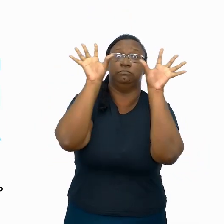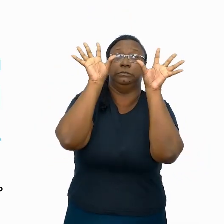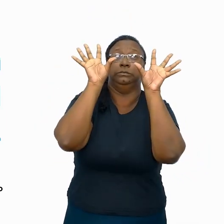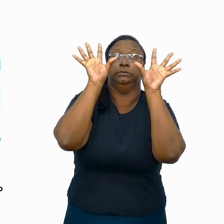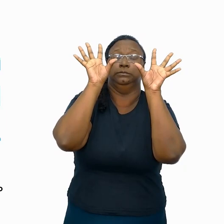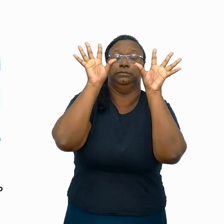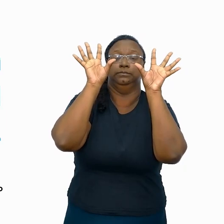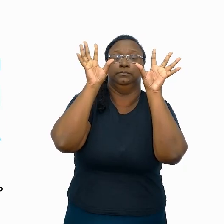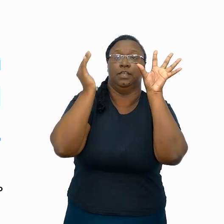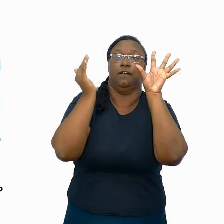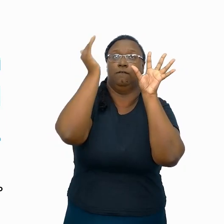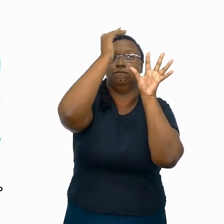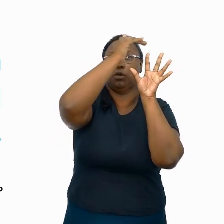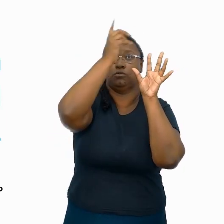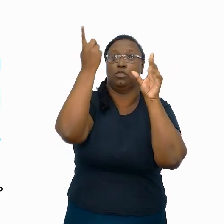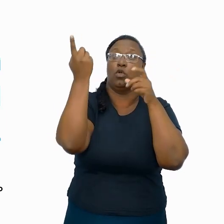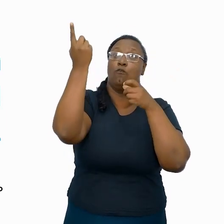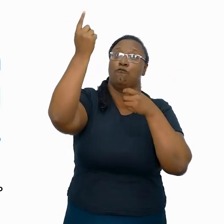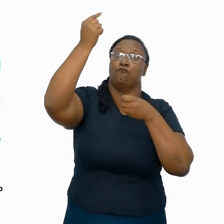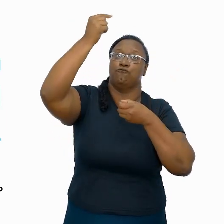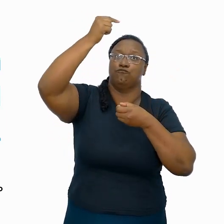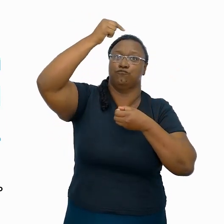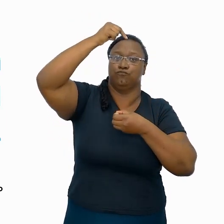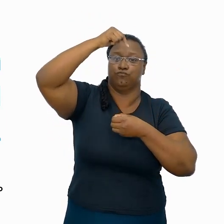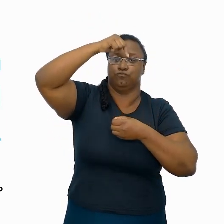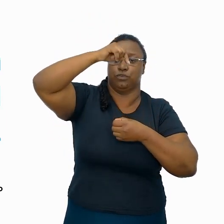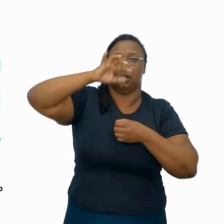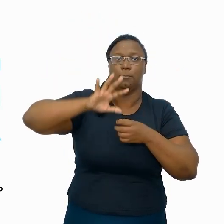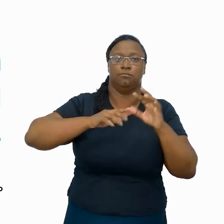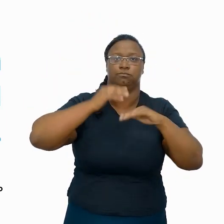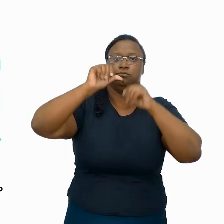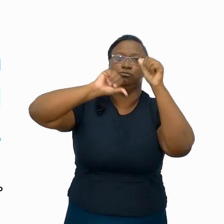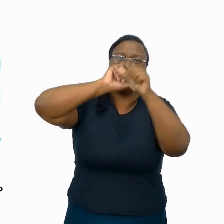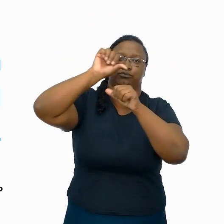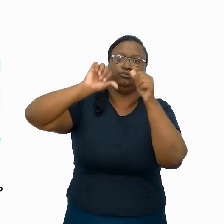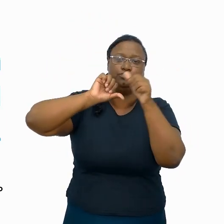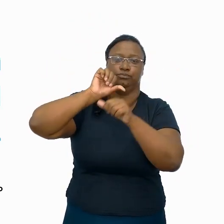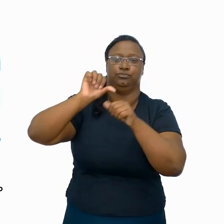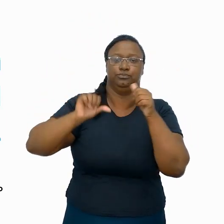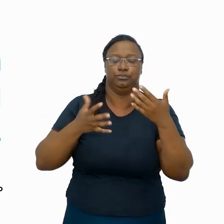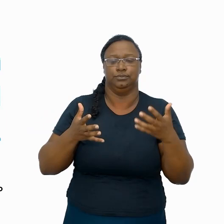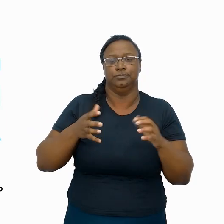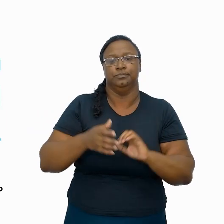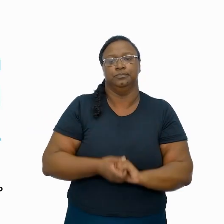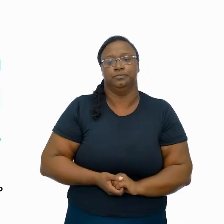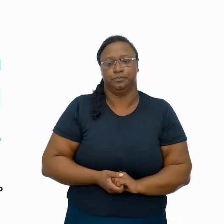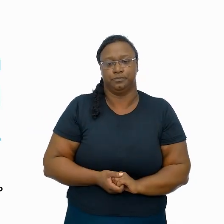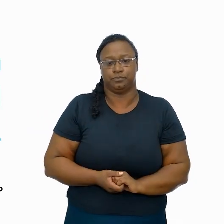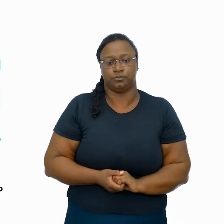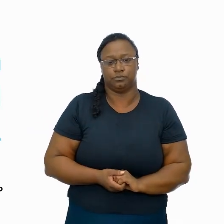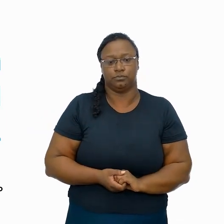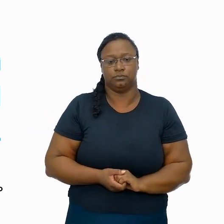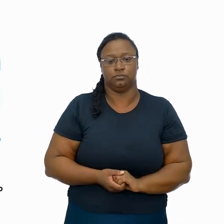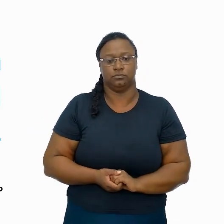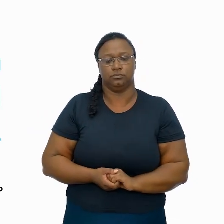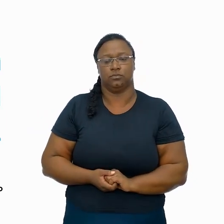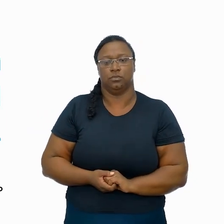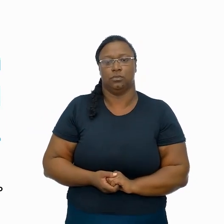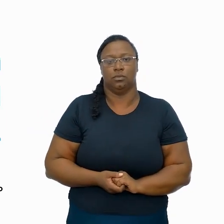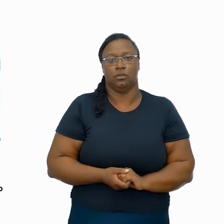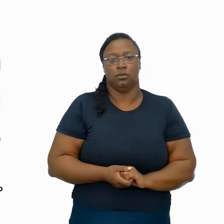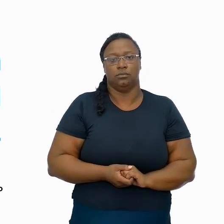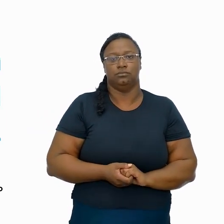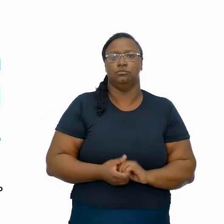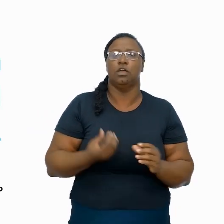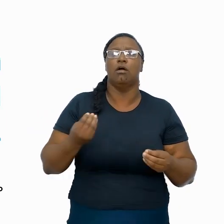Então, ele volta para a atmosfera, né, alterando a forma de lidar mesmo com a relação